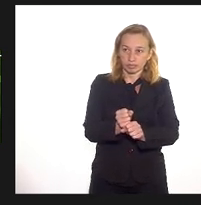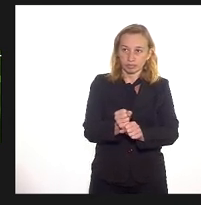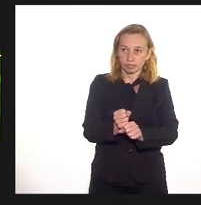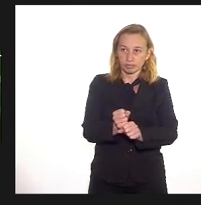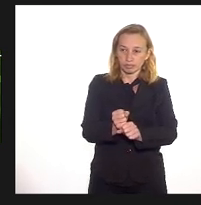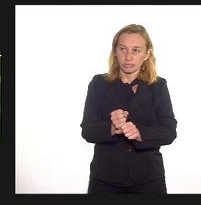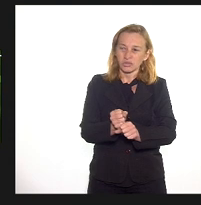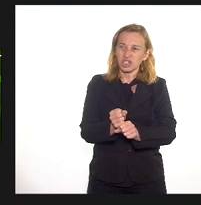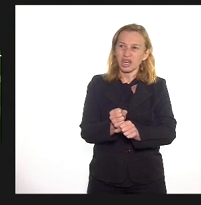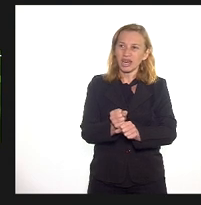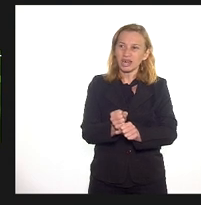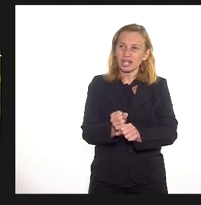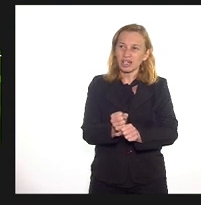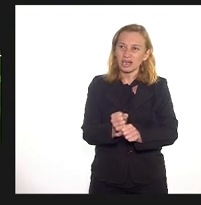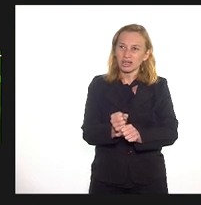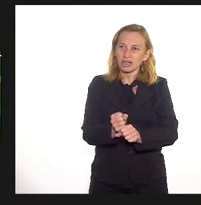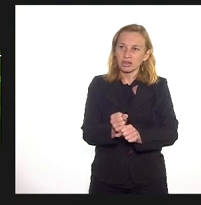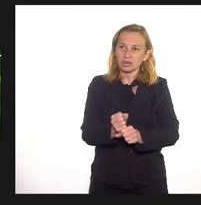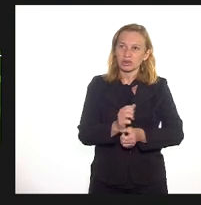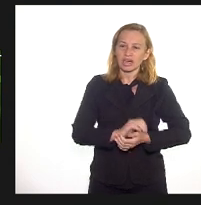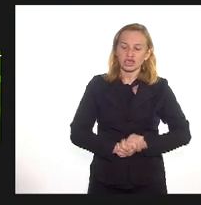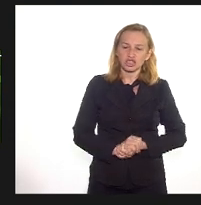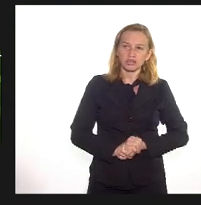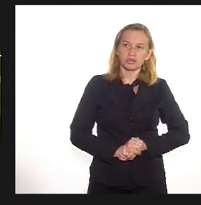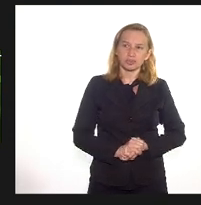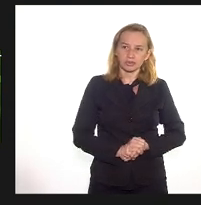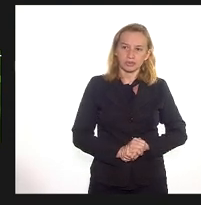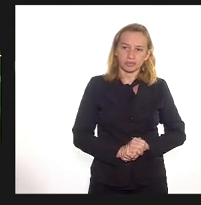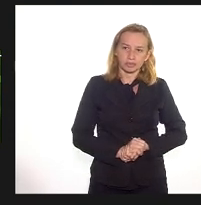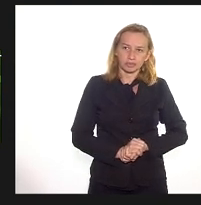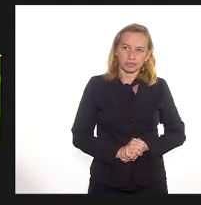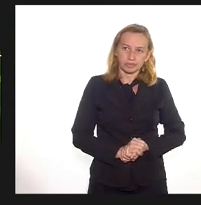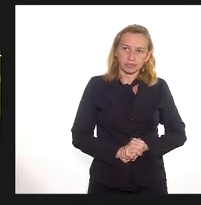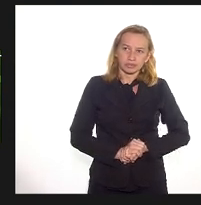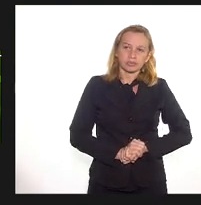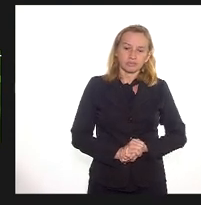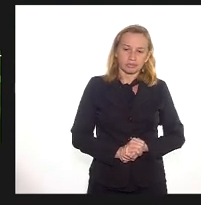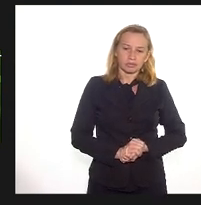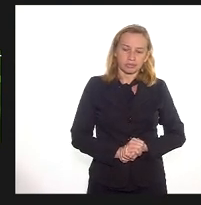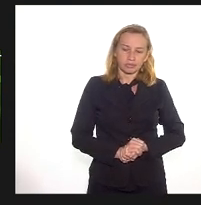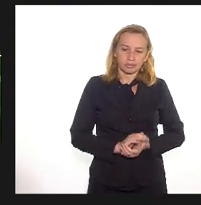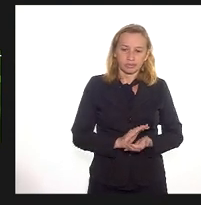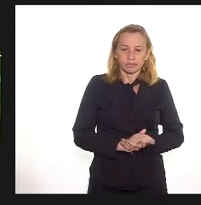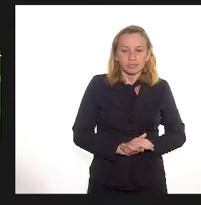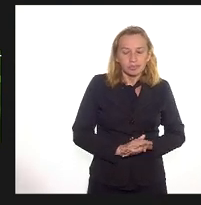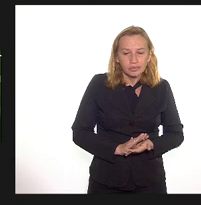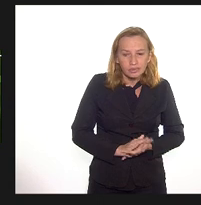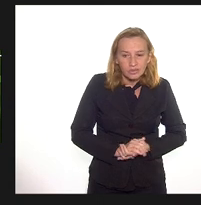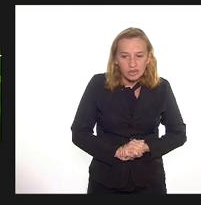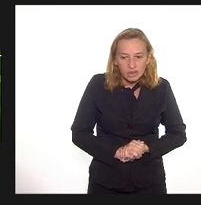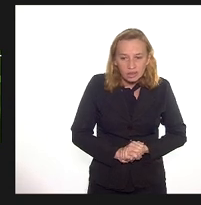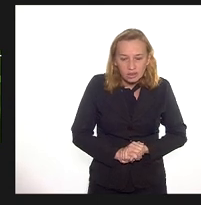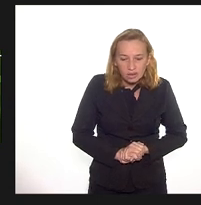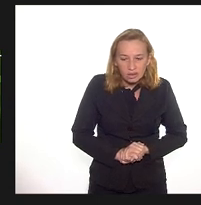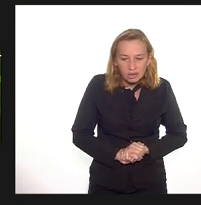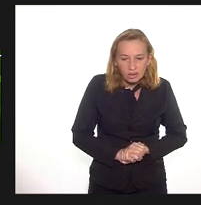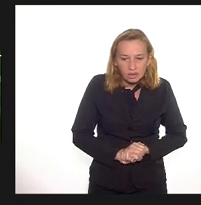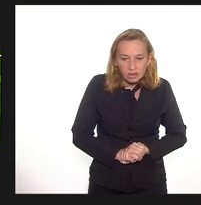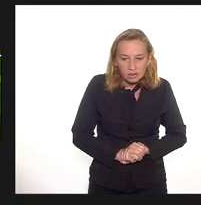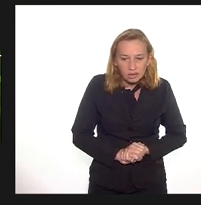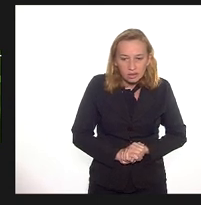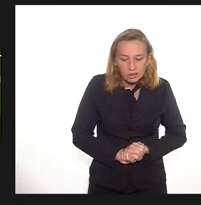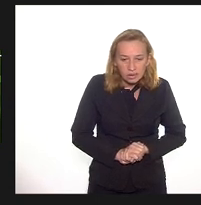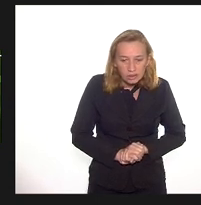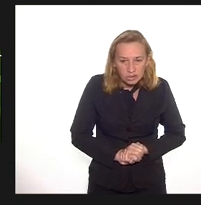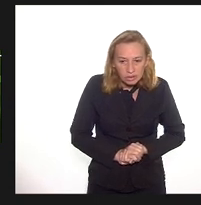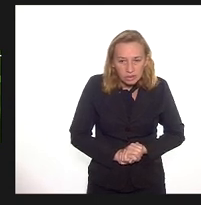o Estado lhe devolve cerca de quase, no caso do campo Tupi,